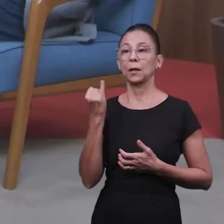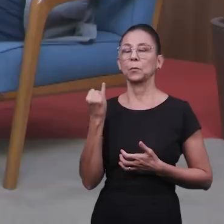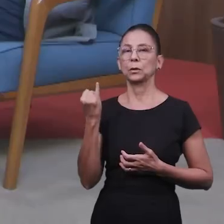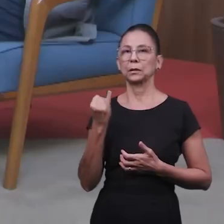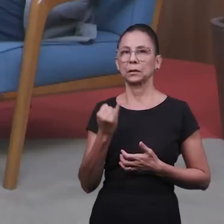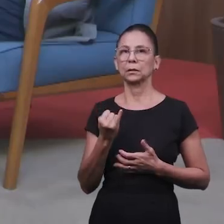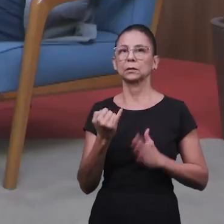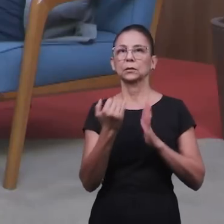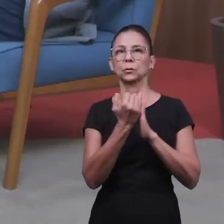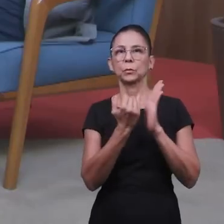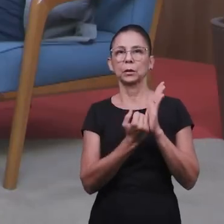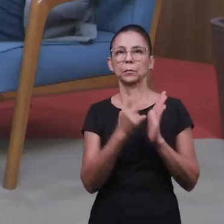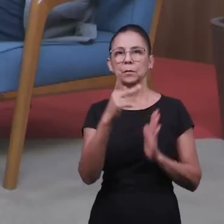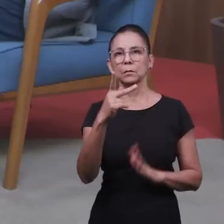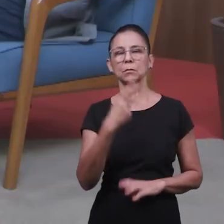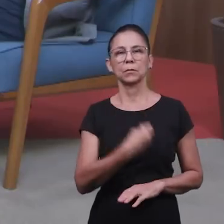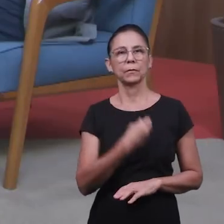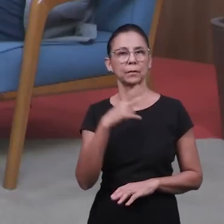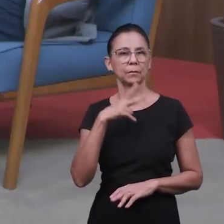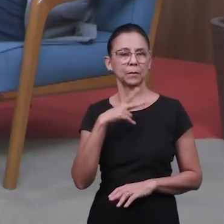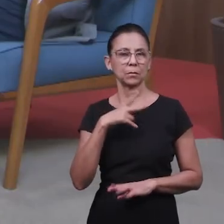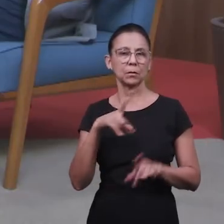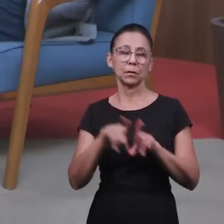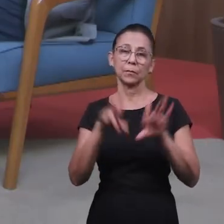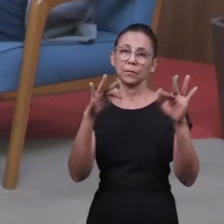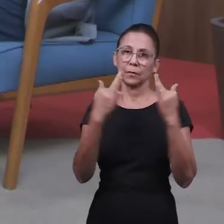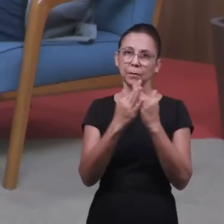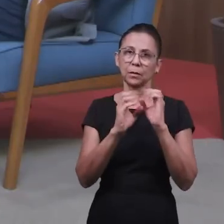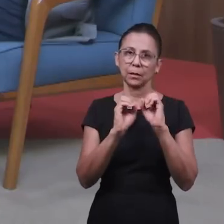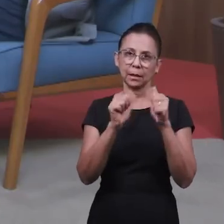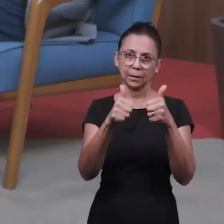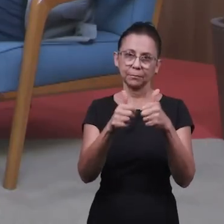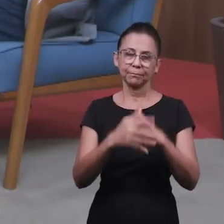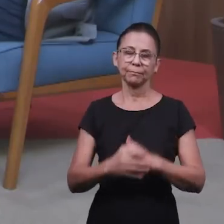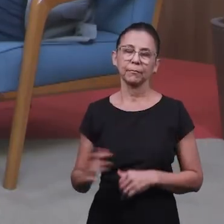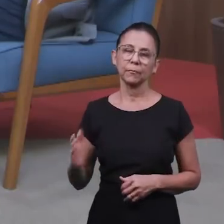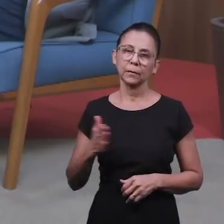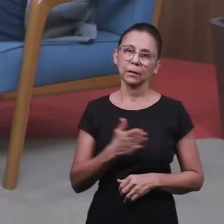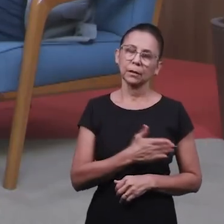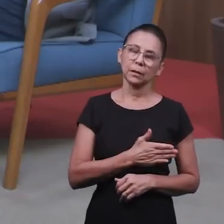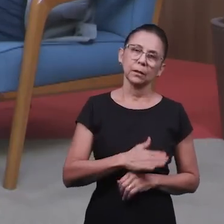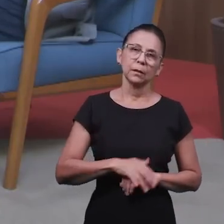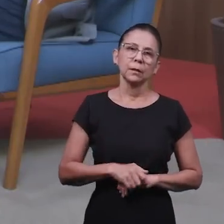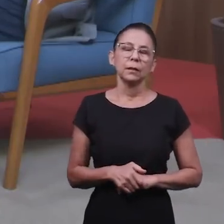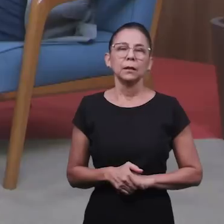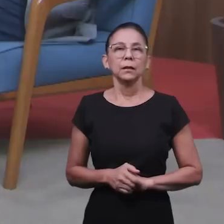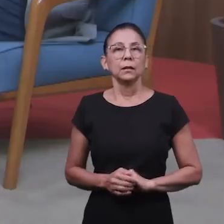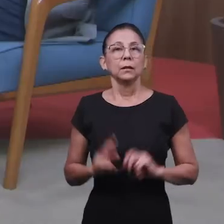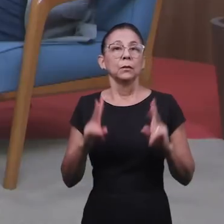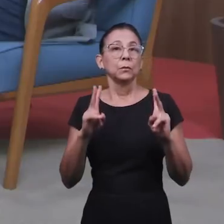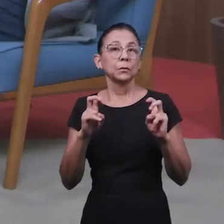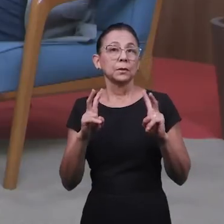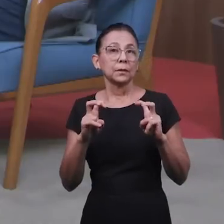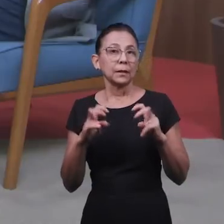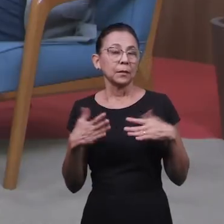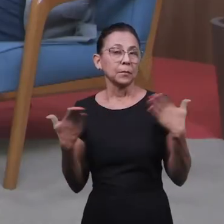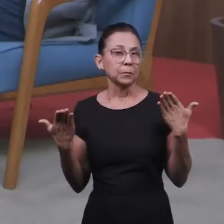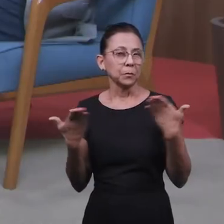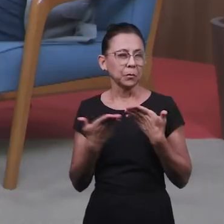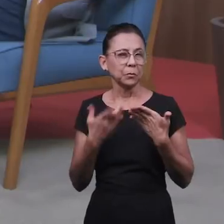programa para a sua vida, para a sua família, tá bom? Vamos então ao tema que nós vamos abordar